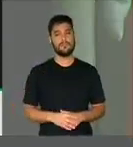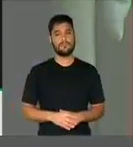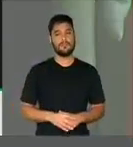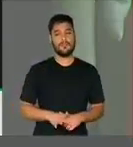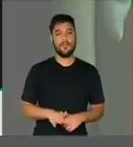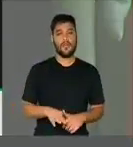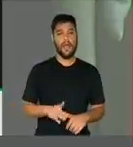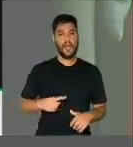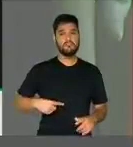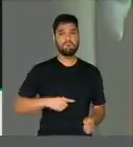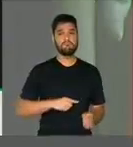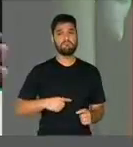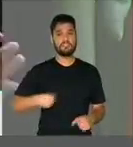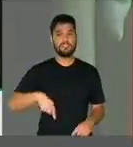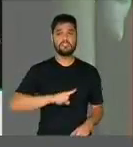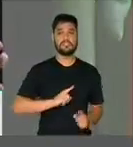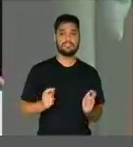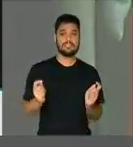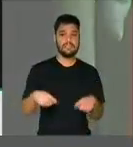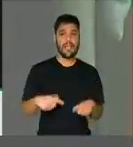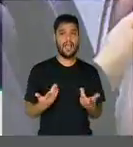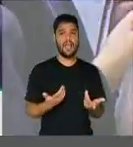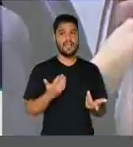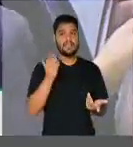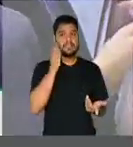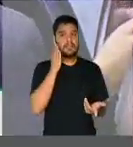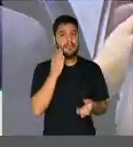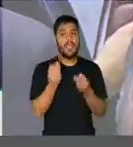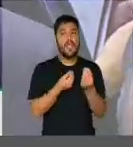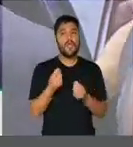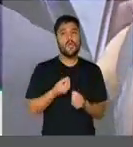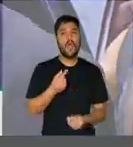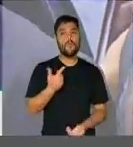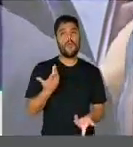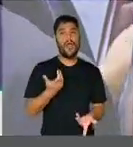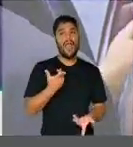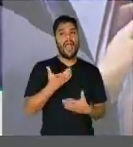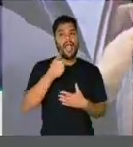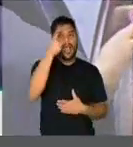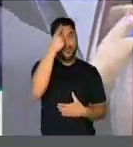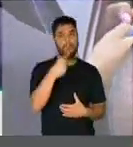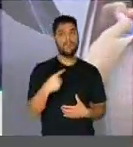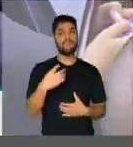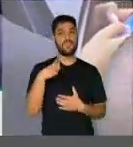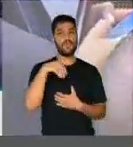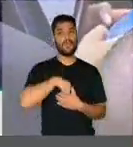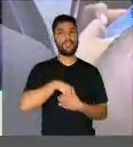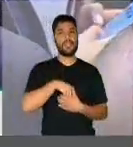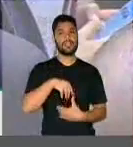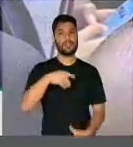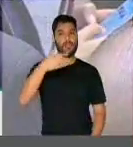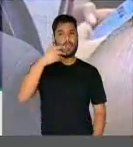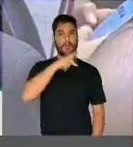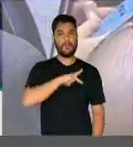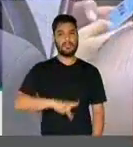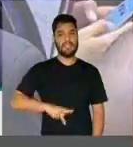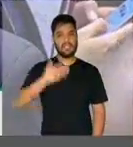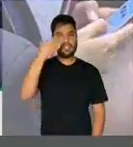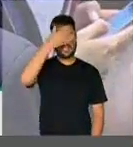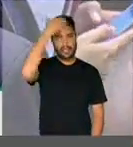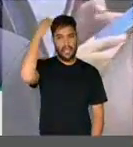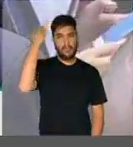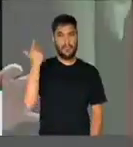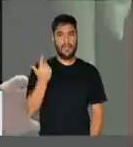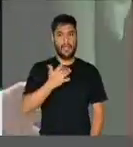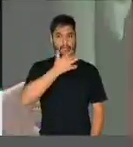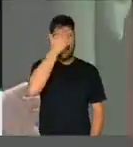para a gente poder saber qual que é a personalidade do presidente Temer. O pessoal, depois do carnaval, falava